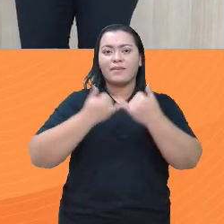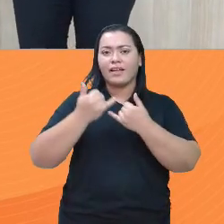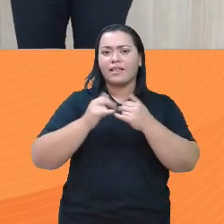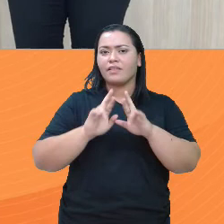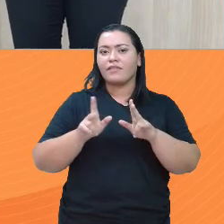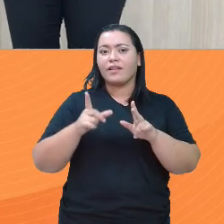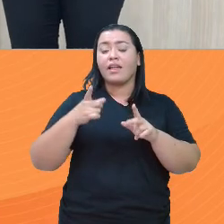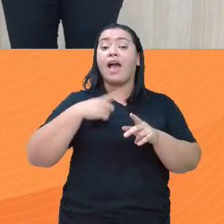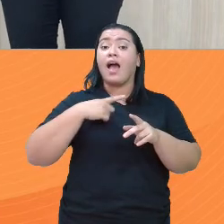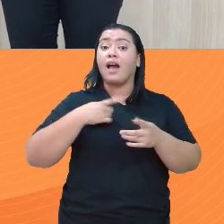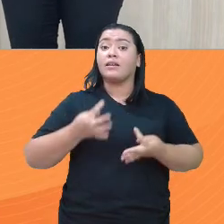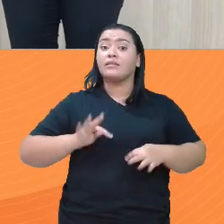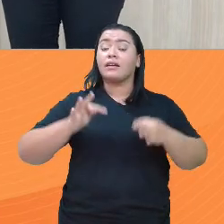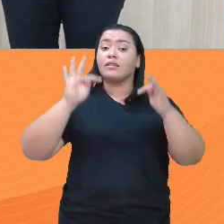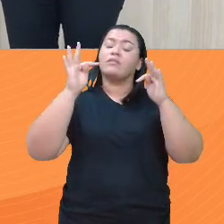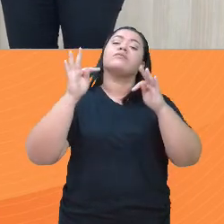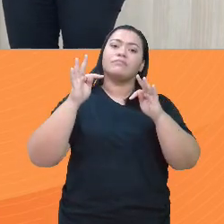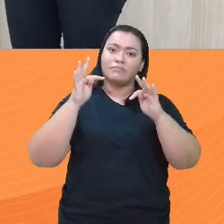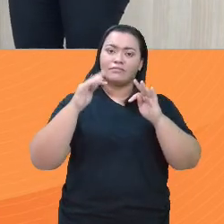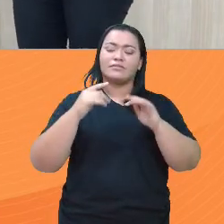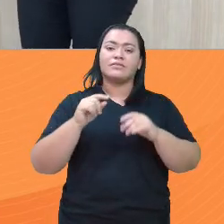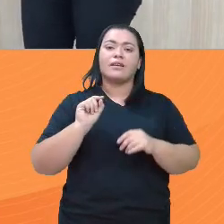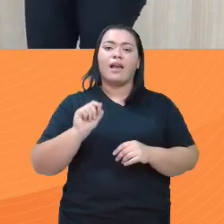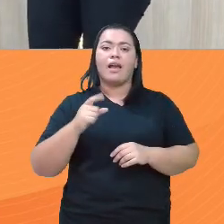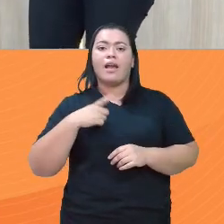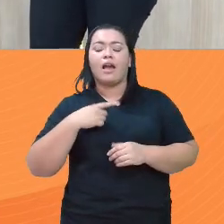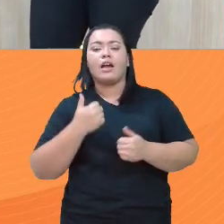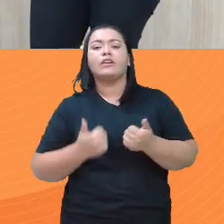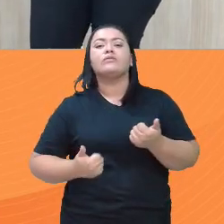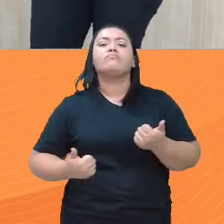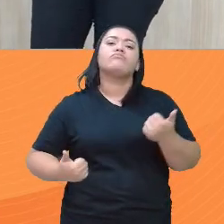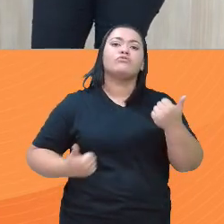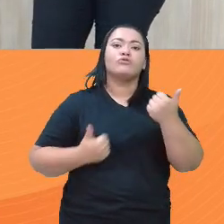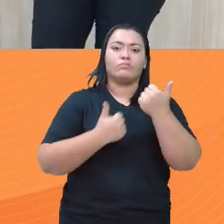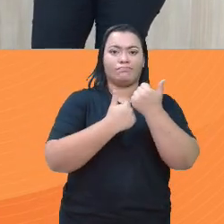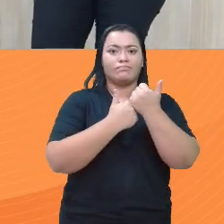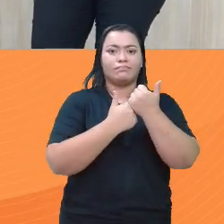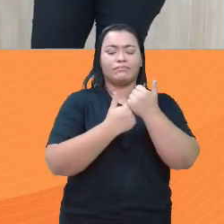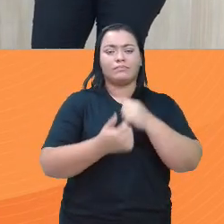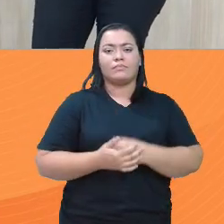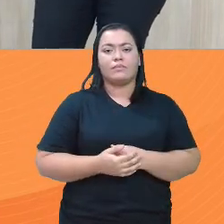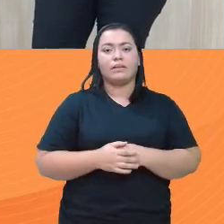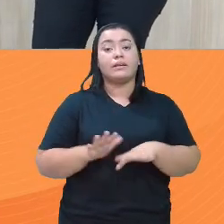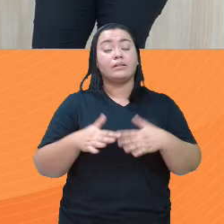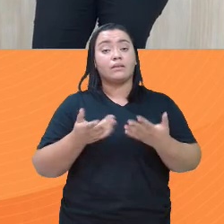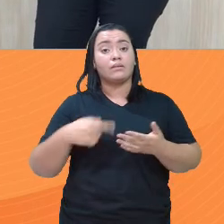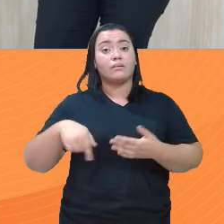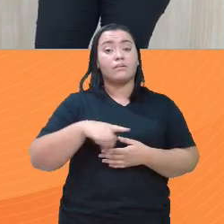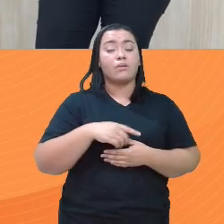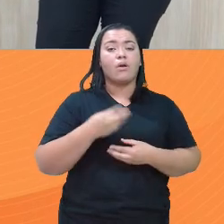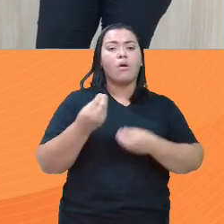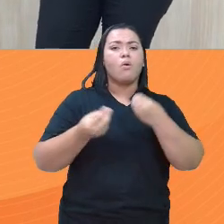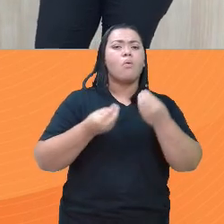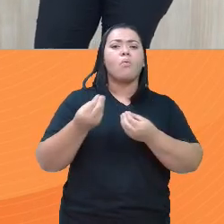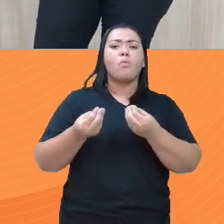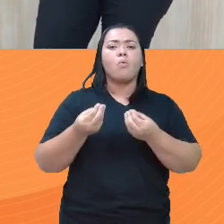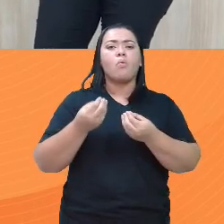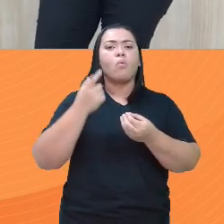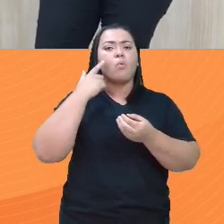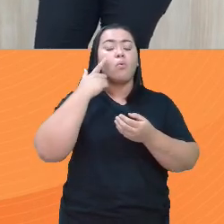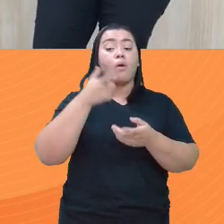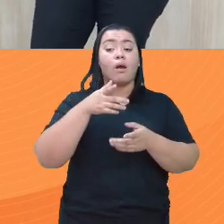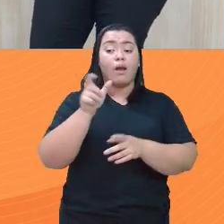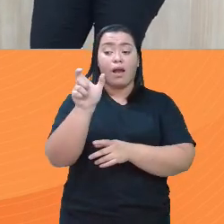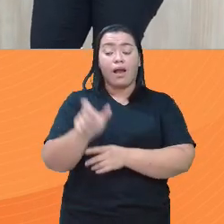tecnologia assistiva, por exemplo, para me dar esse suporte, né? E aí eu preciso considerar quais as predileções desse